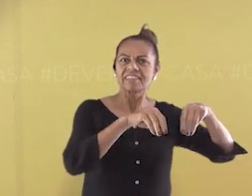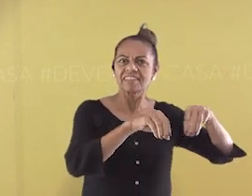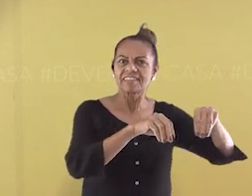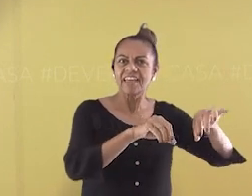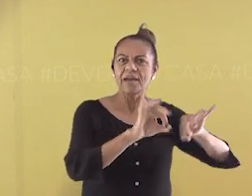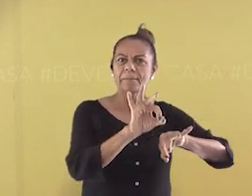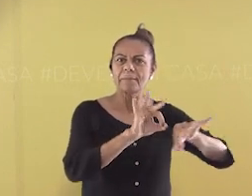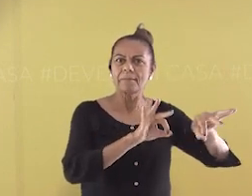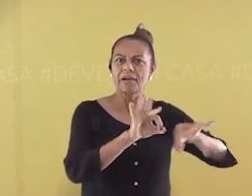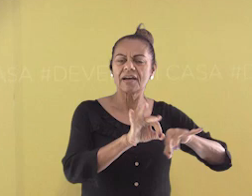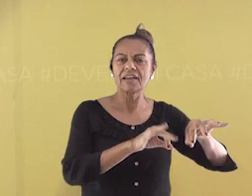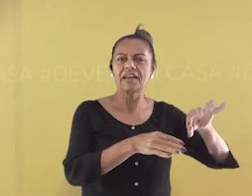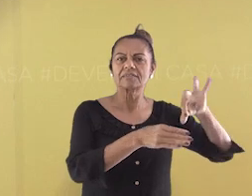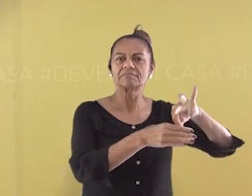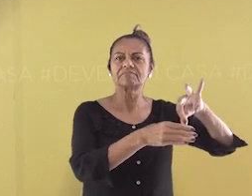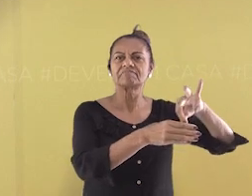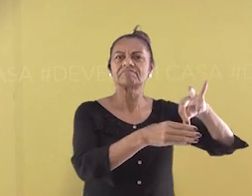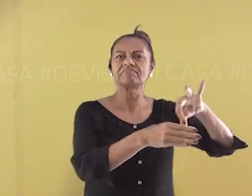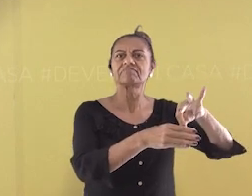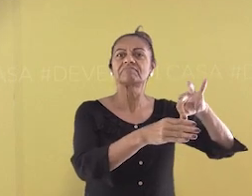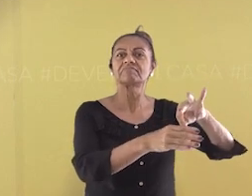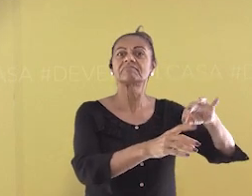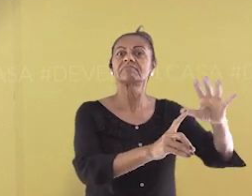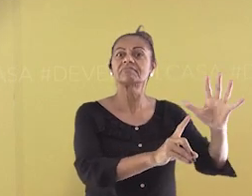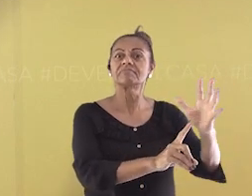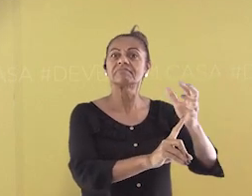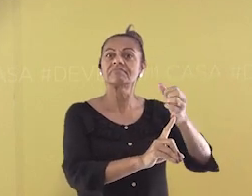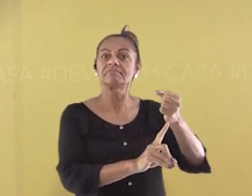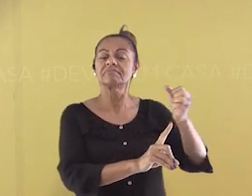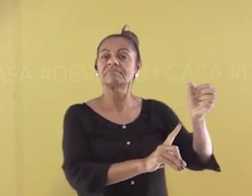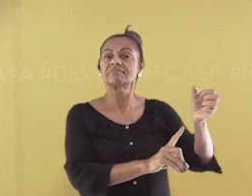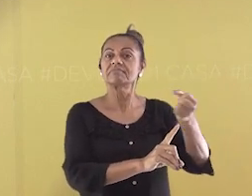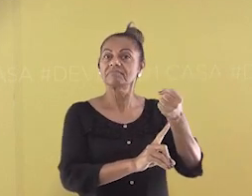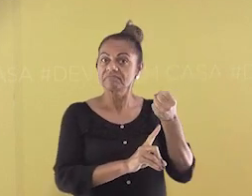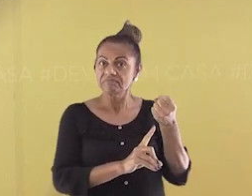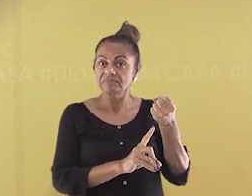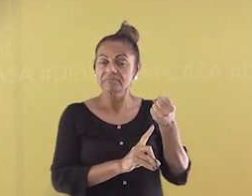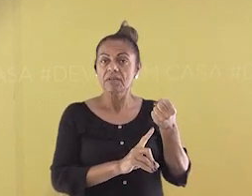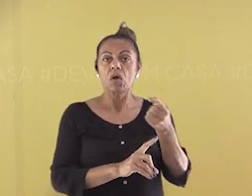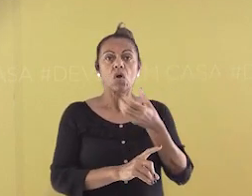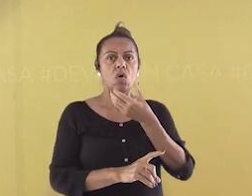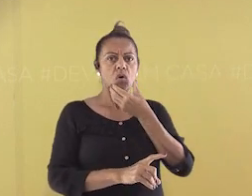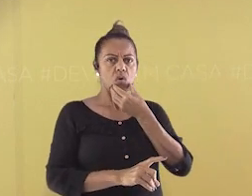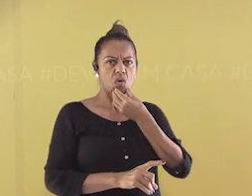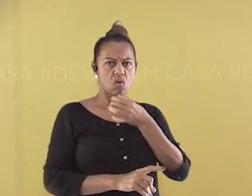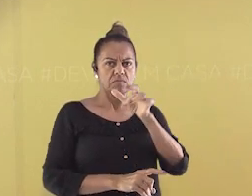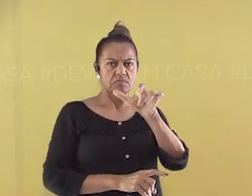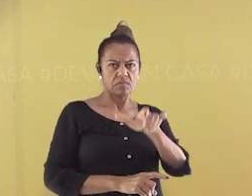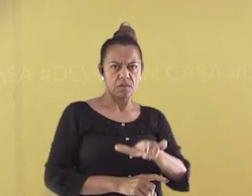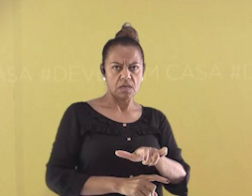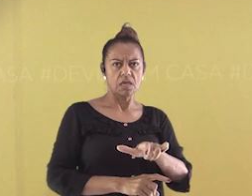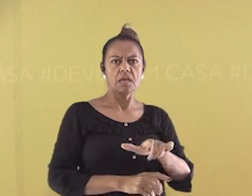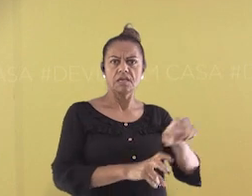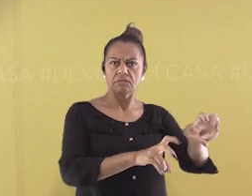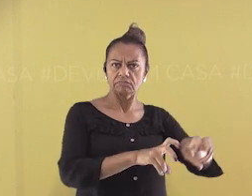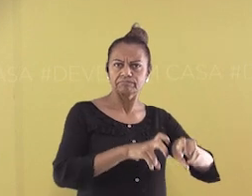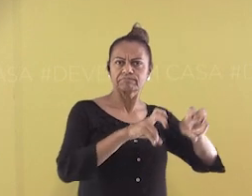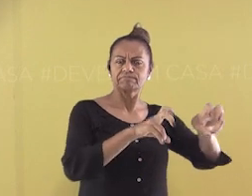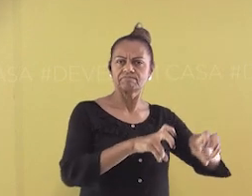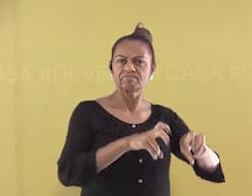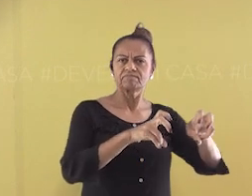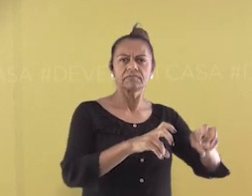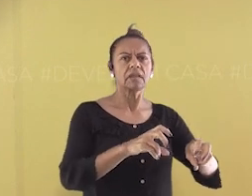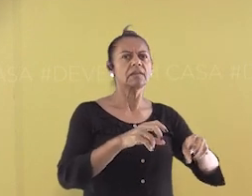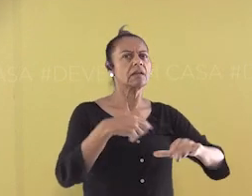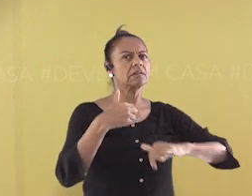cultivar e colher os alimentos. O agricultor, profissional responsável pelo trabalho no campo, realiza várias